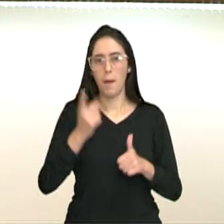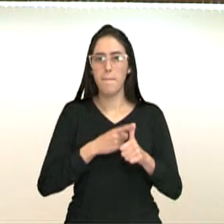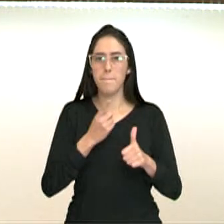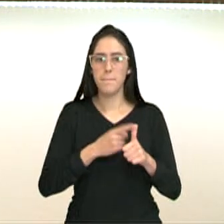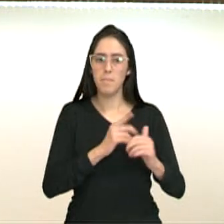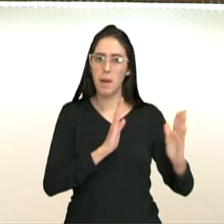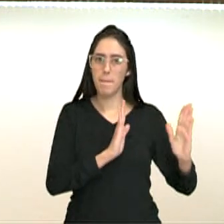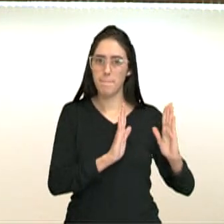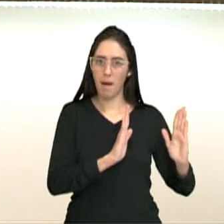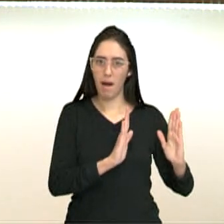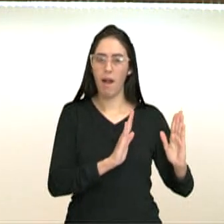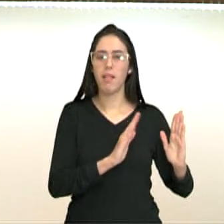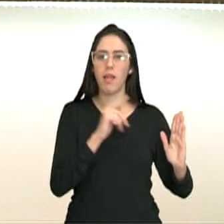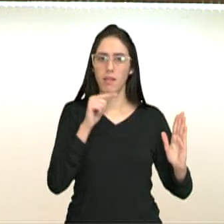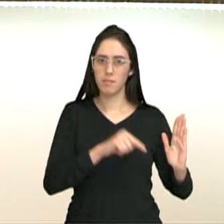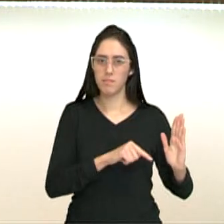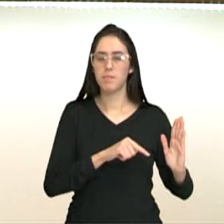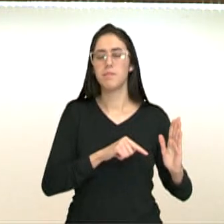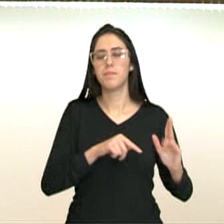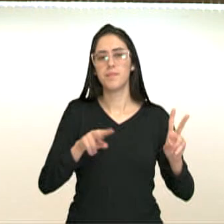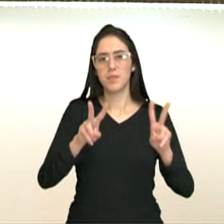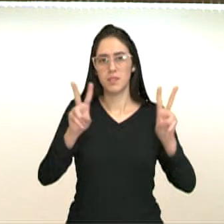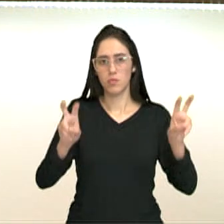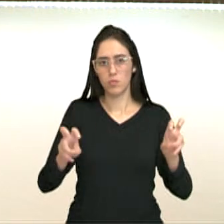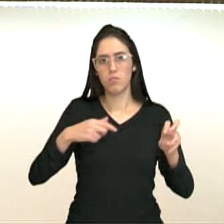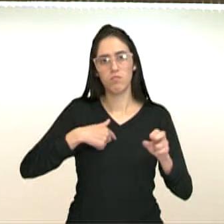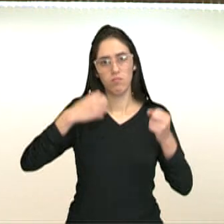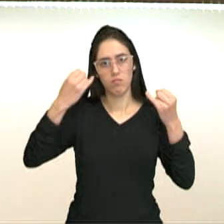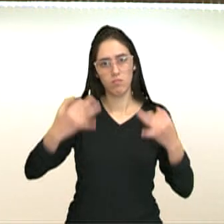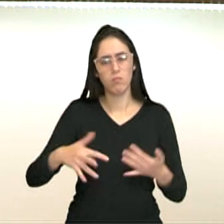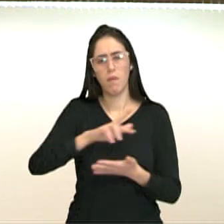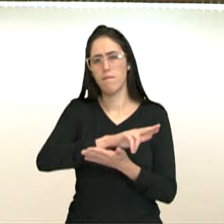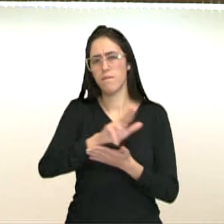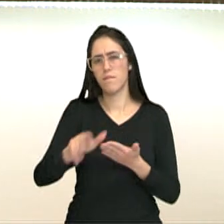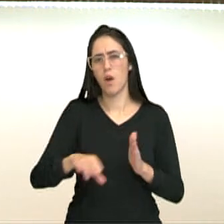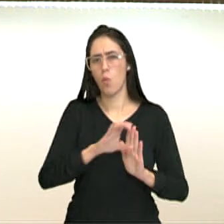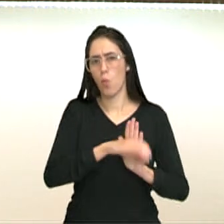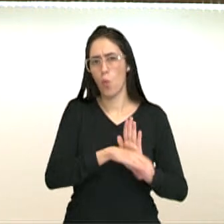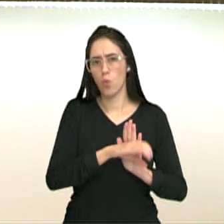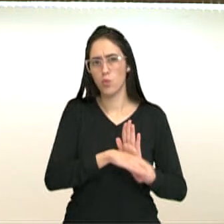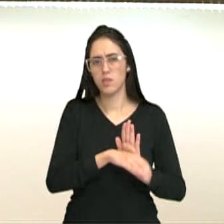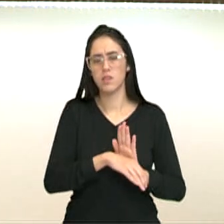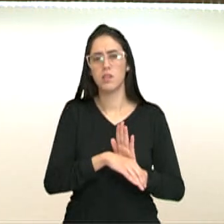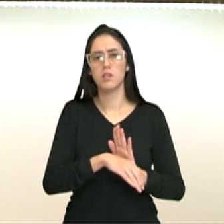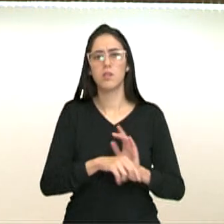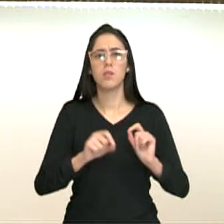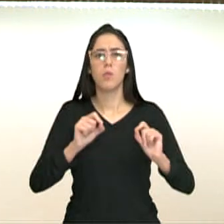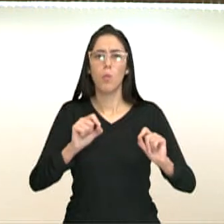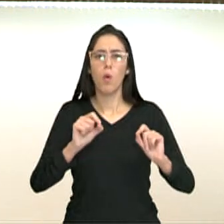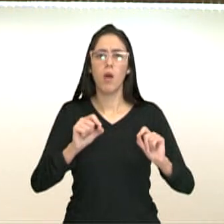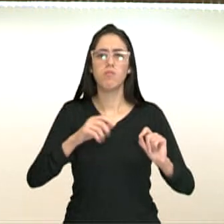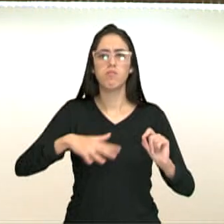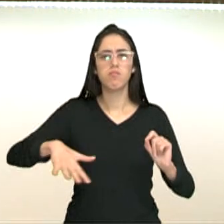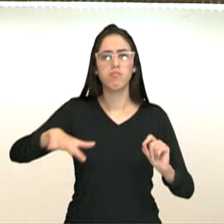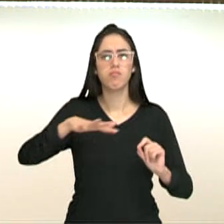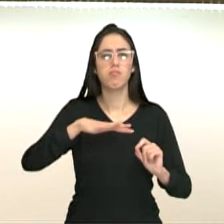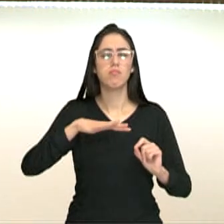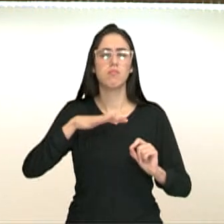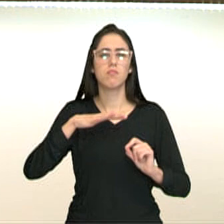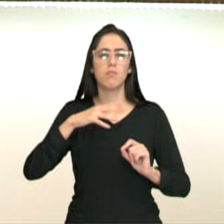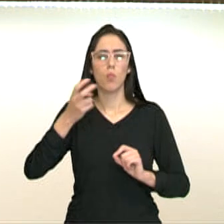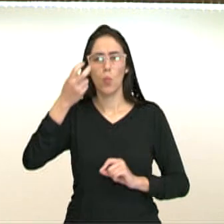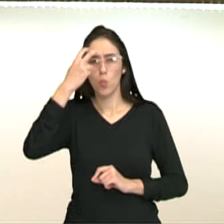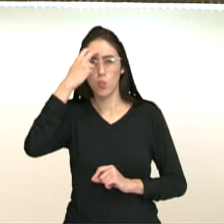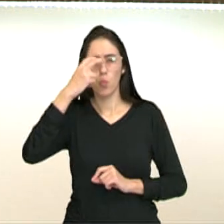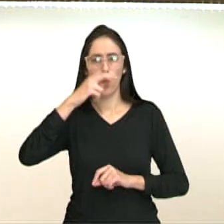desse assunto que nós vamos tratar então de vários conceitos relacionados à produção de bens culturais, cultura de massa,